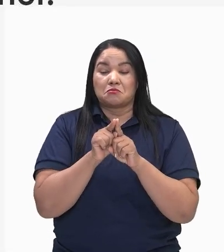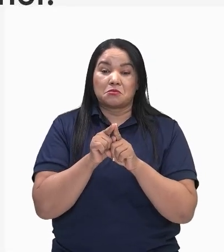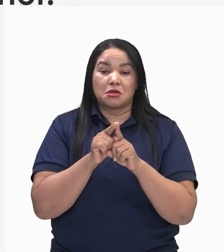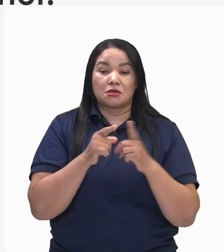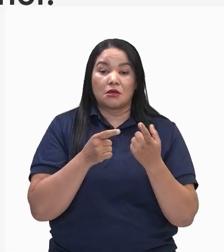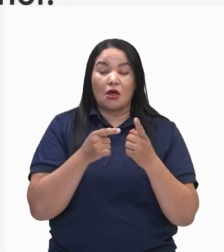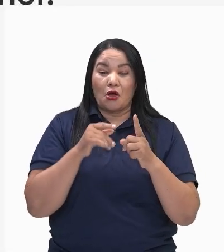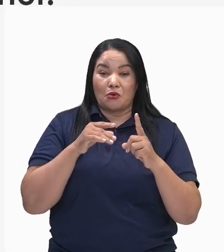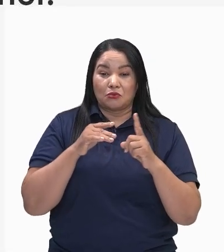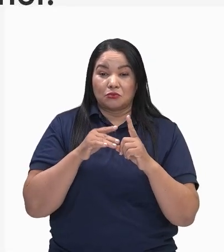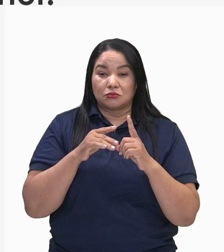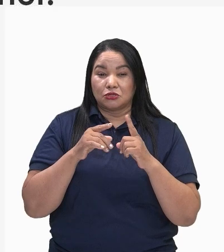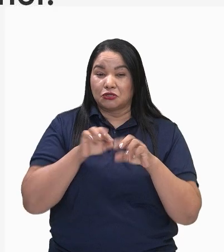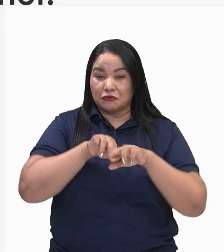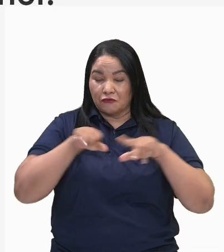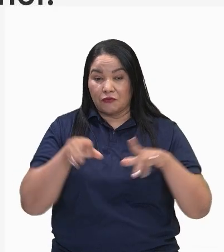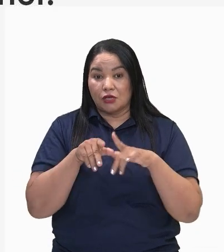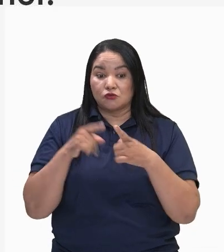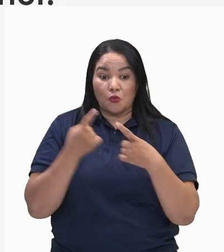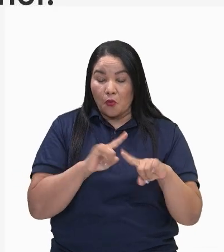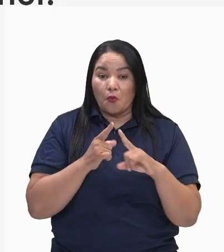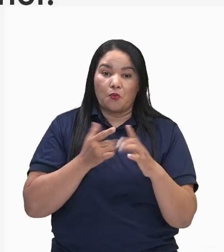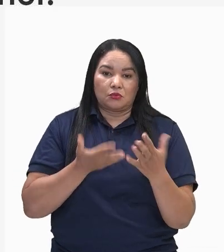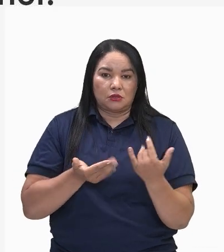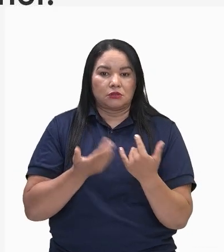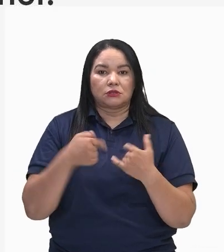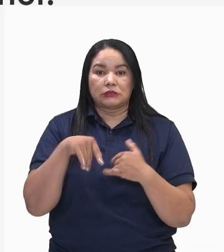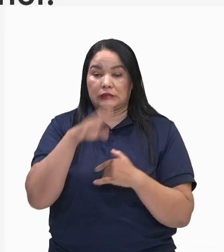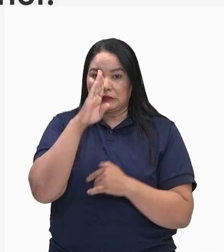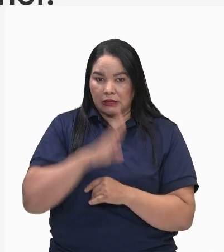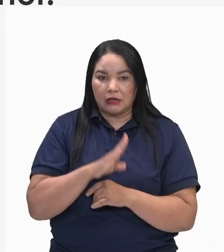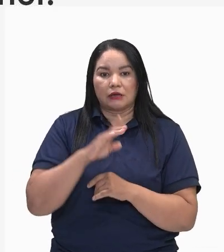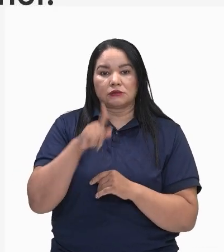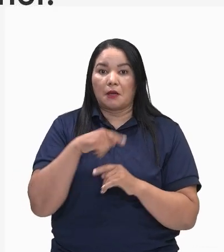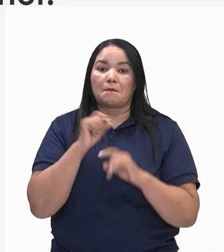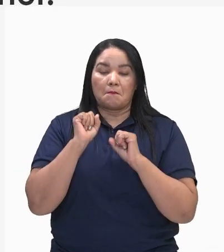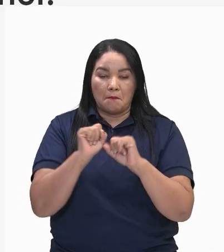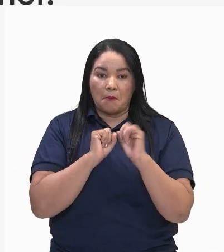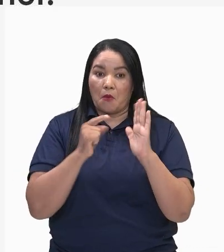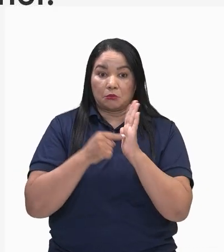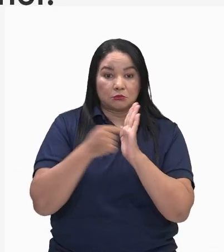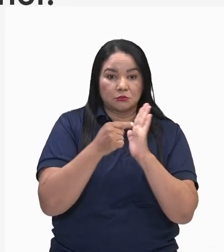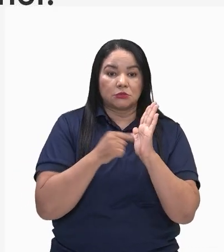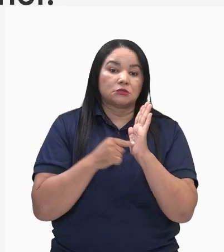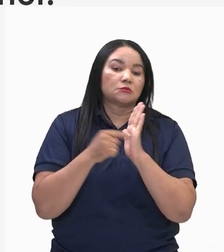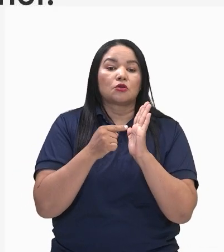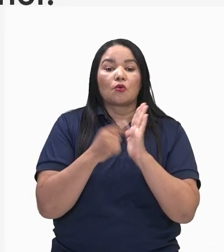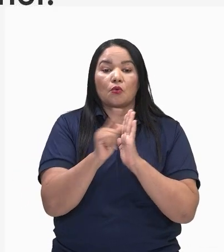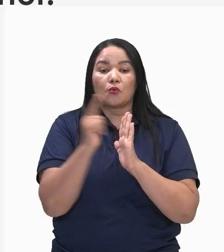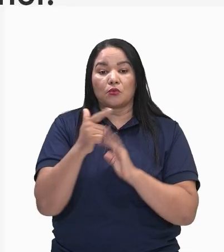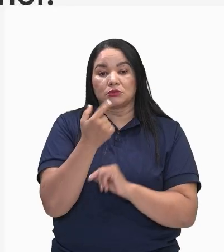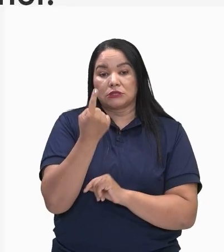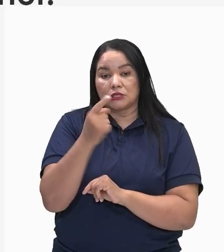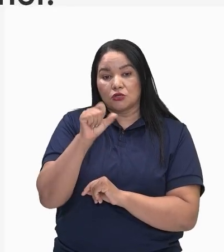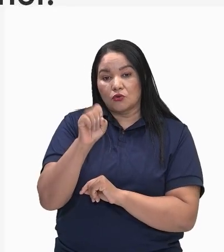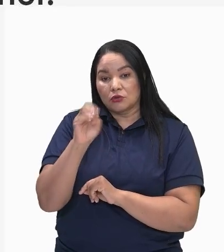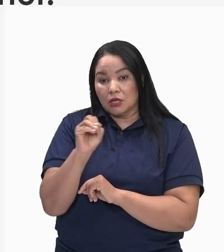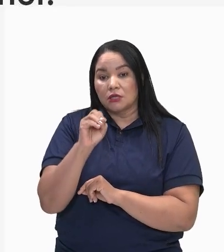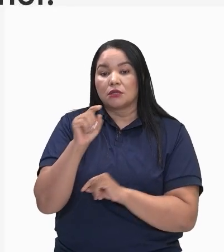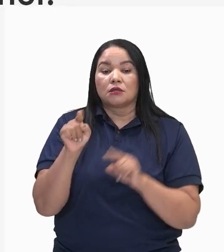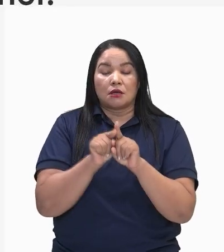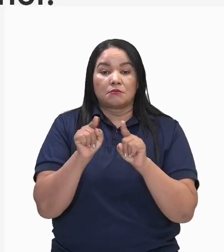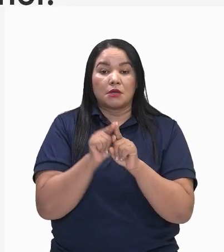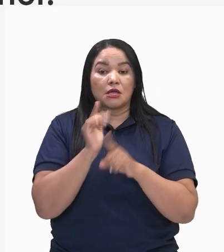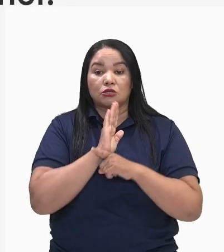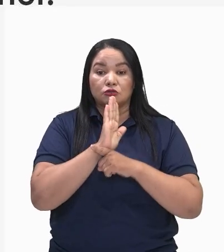contra crianças e adolescentes, e é um serviço gratuito. E também o Disque 180, que é a Central de Atendimento à